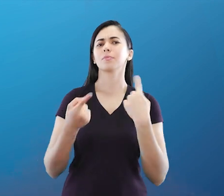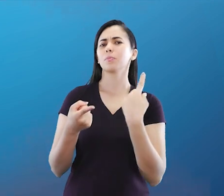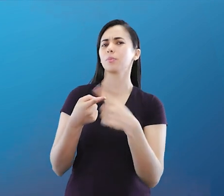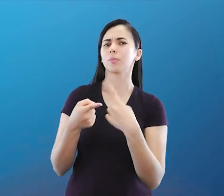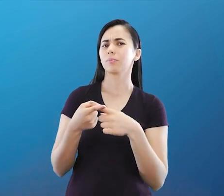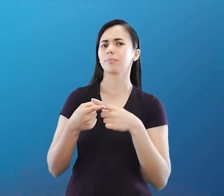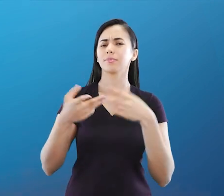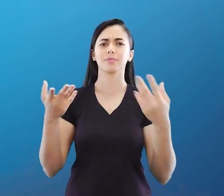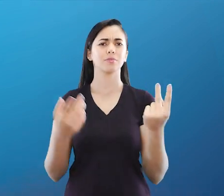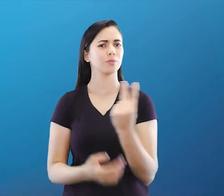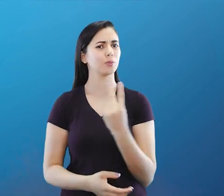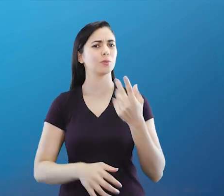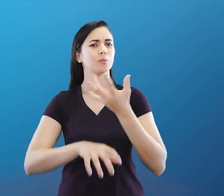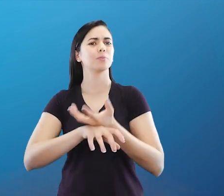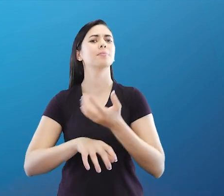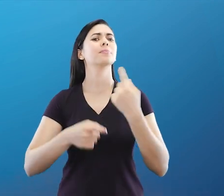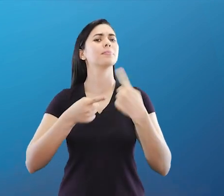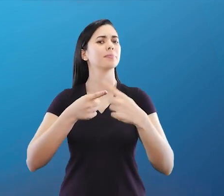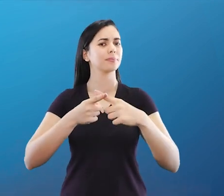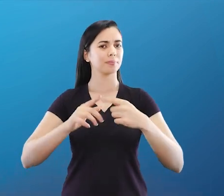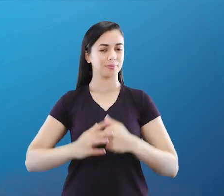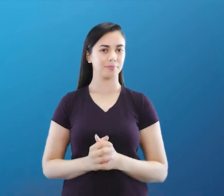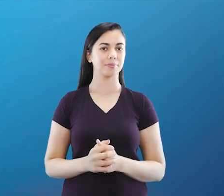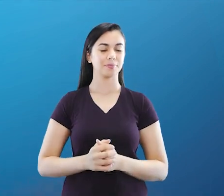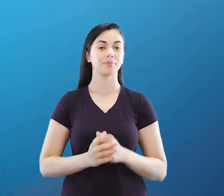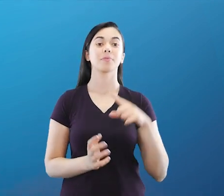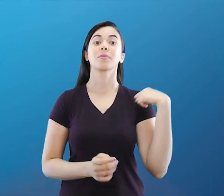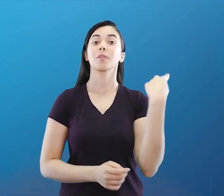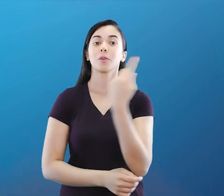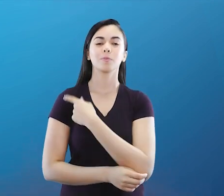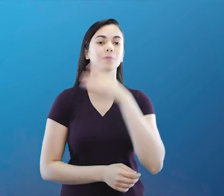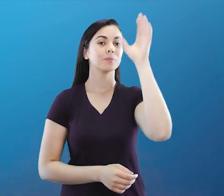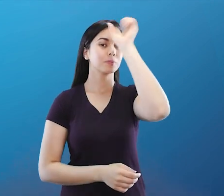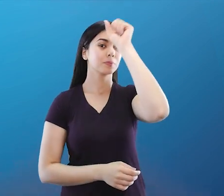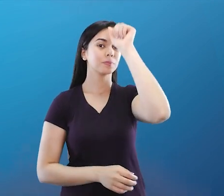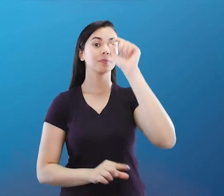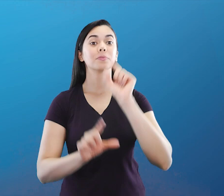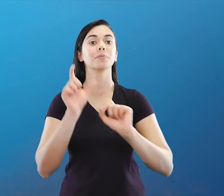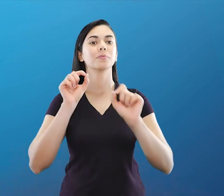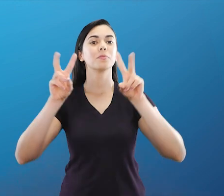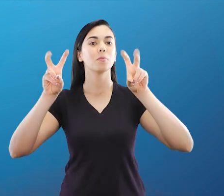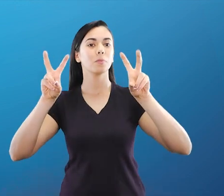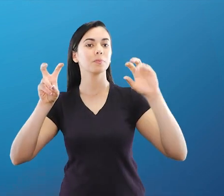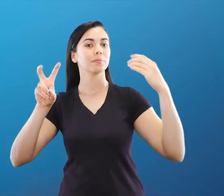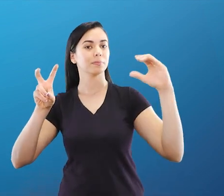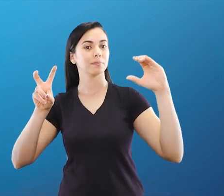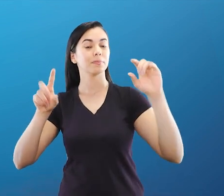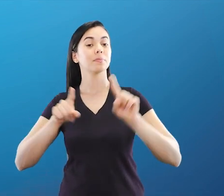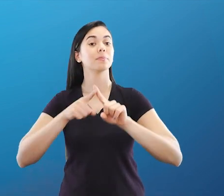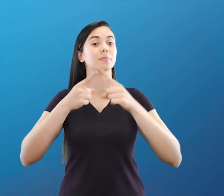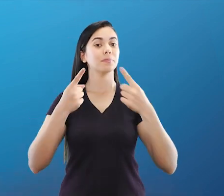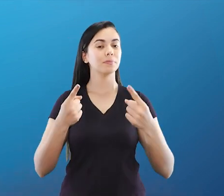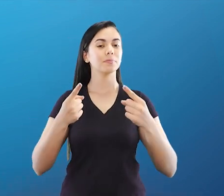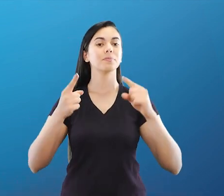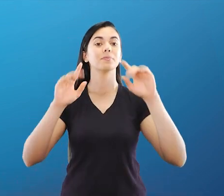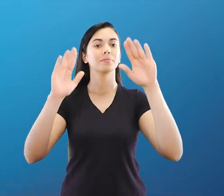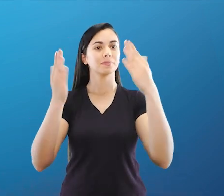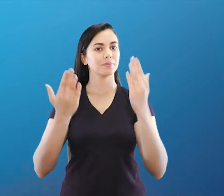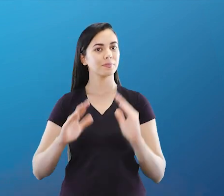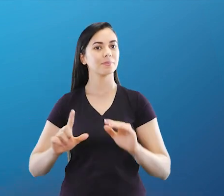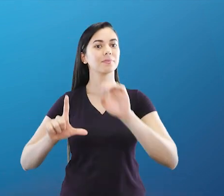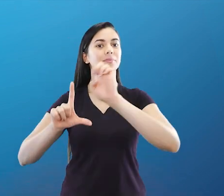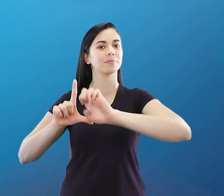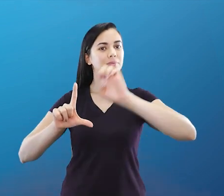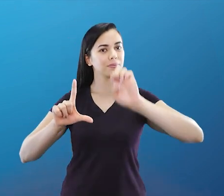que, professor, que é uma aula que envolve duas disciplinas? Porque a gente vai tratar de um assunto de ciências, mas